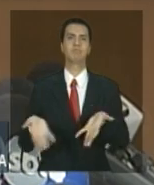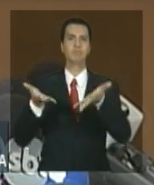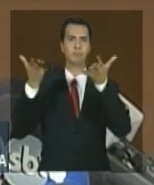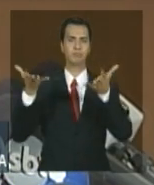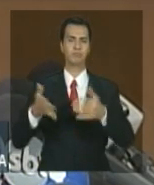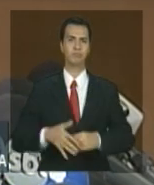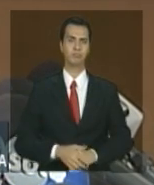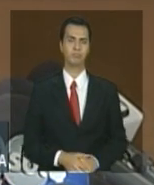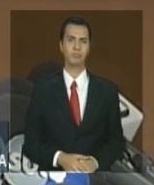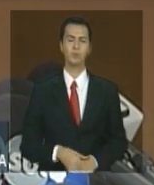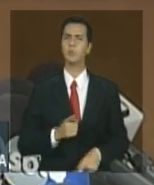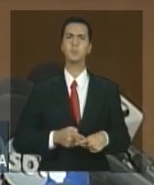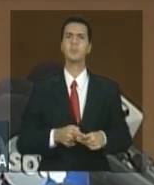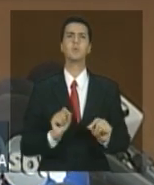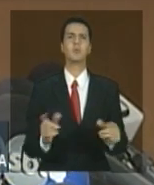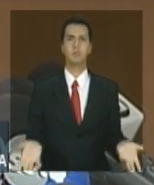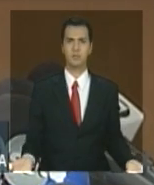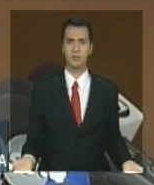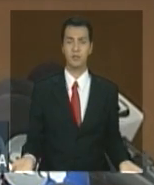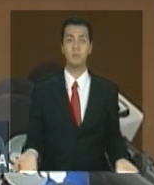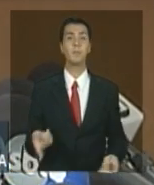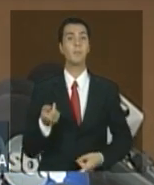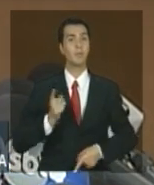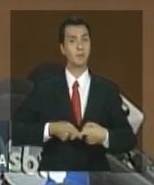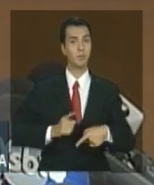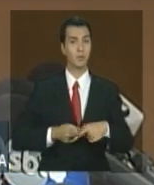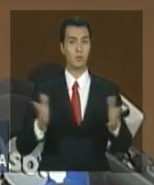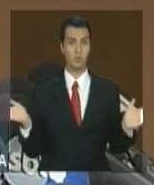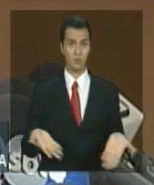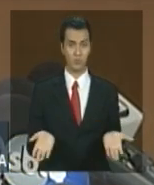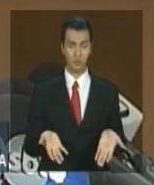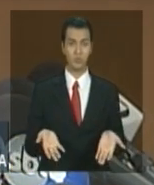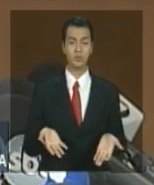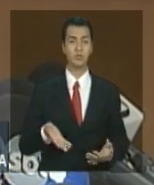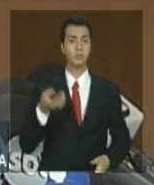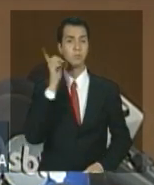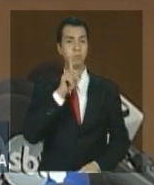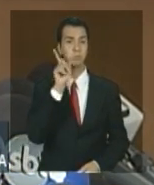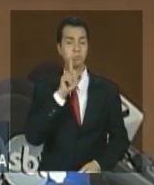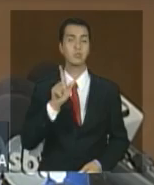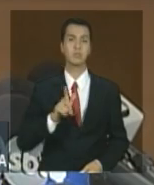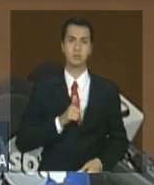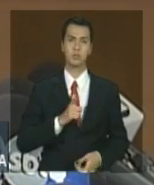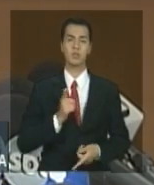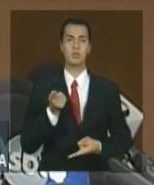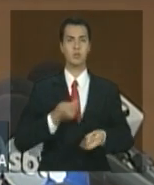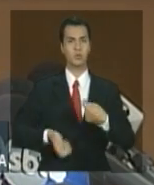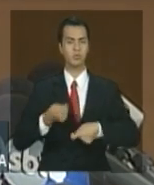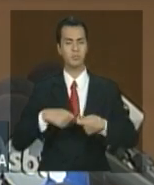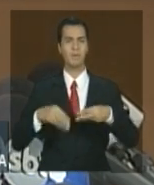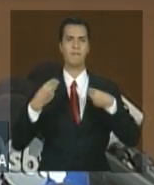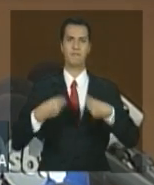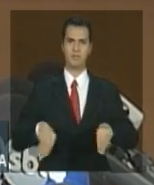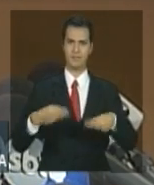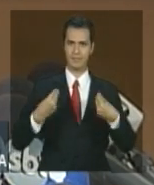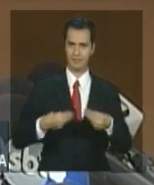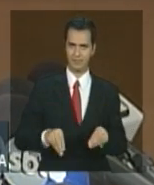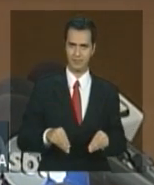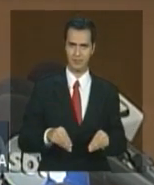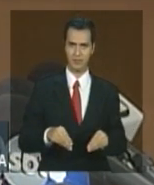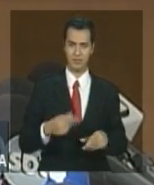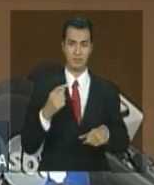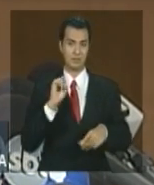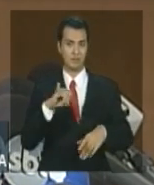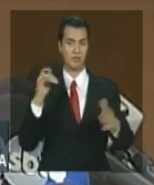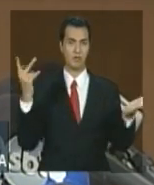Porque é visível que os Estados Unidos têm uma economia com grande flexibilidade, principalmente diante de